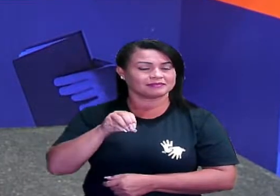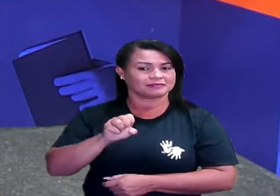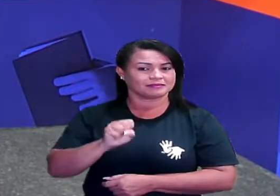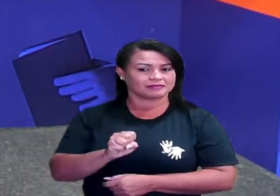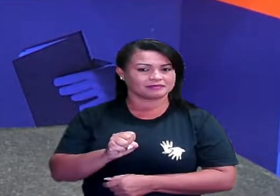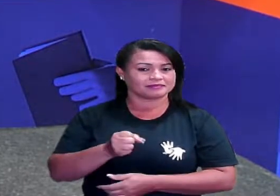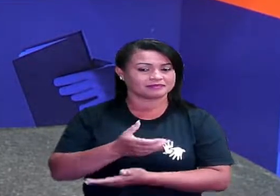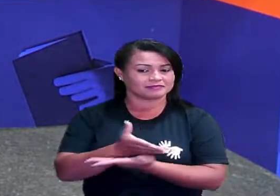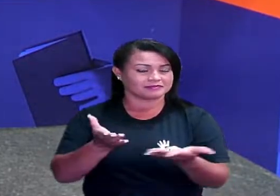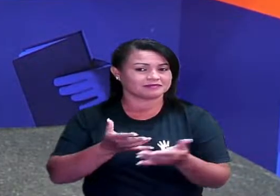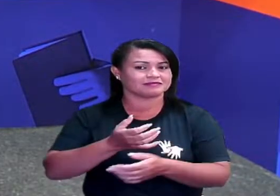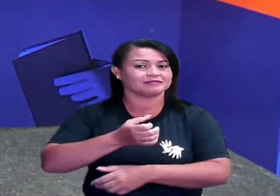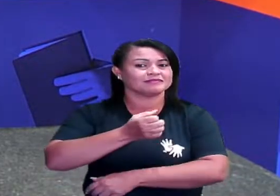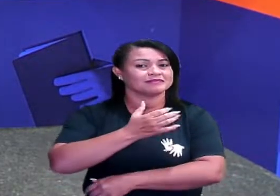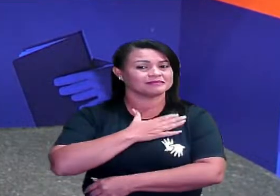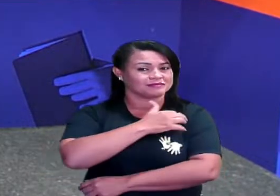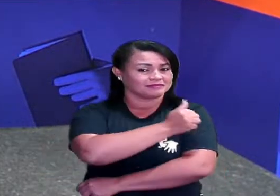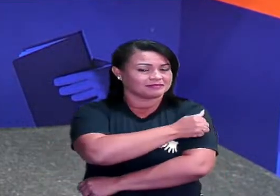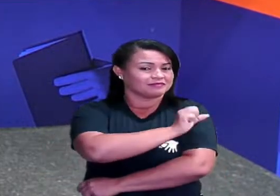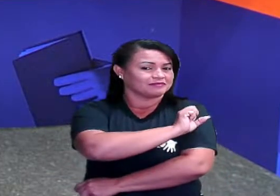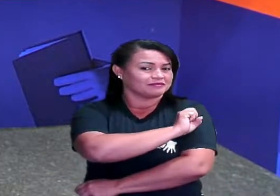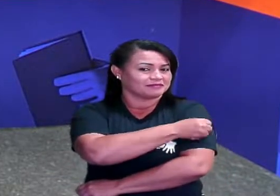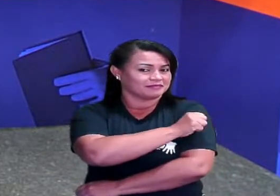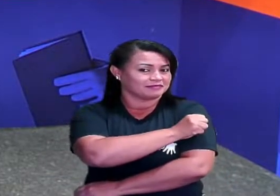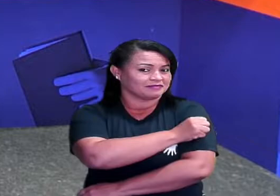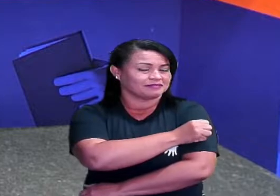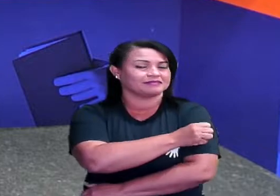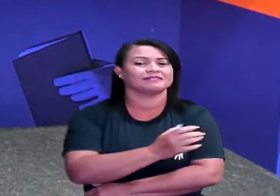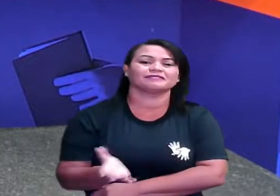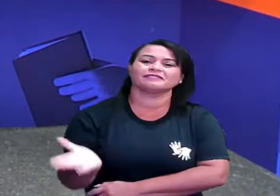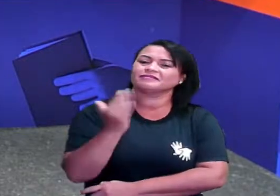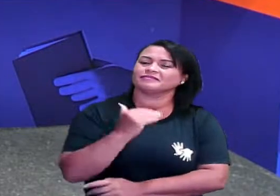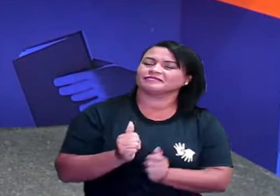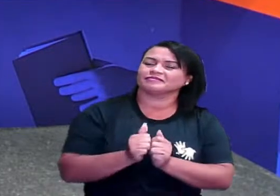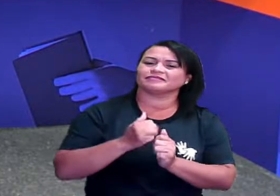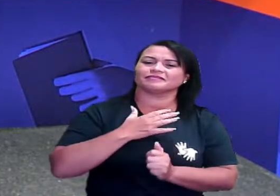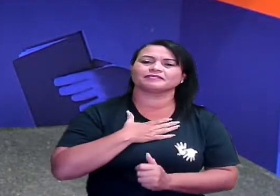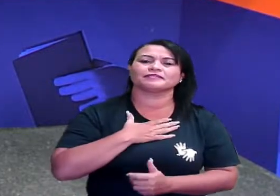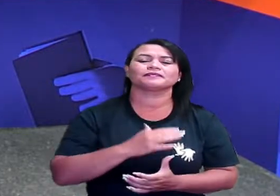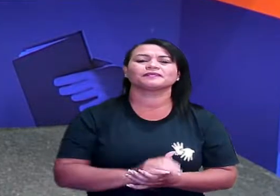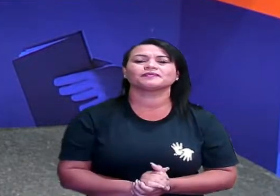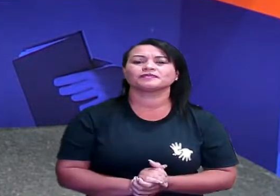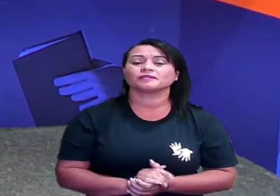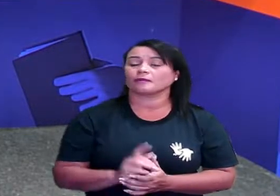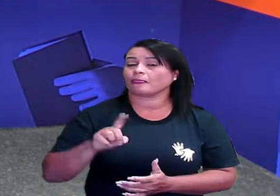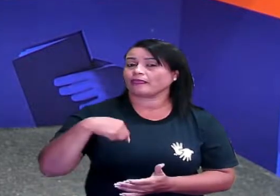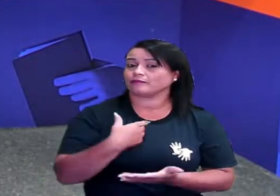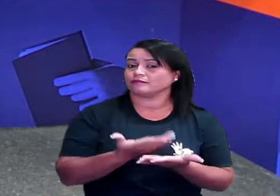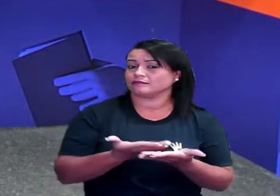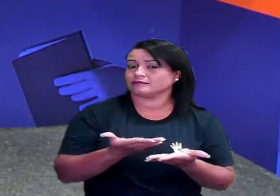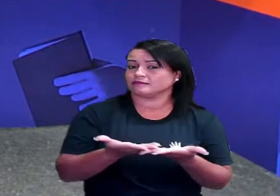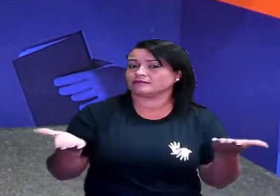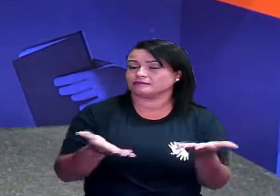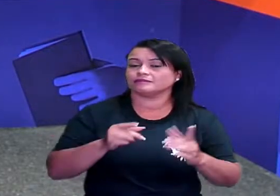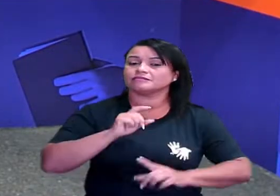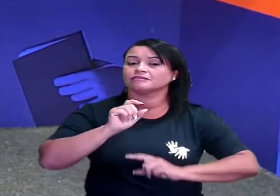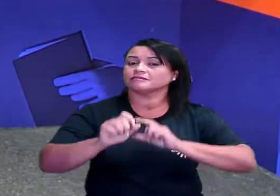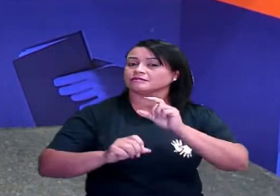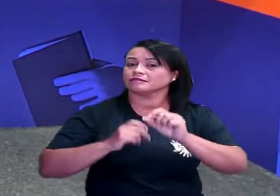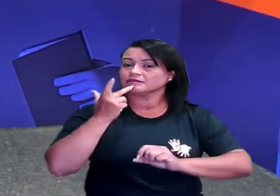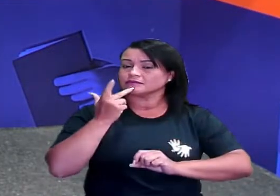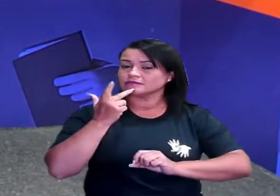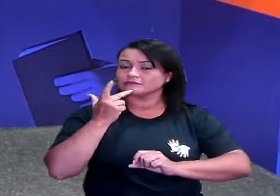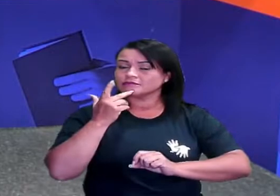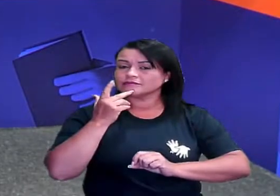do 8º ano, tá? Então, ó, vem comigo. A nossa aula de hoje, nós vamos falar